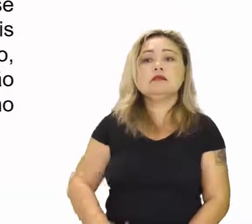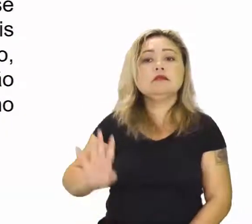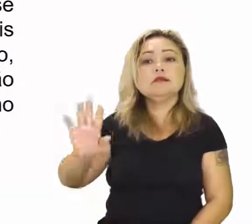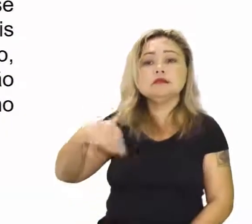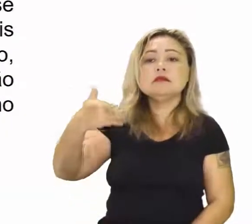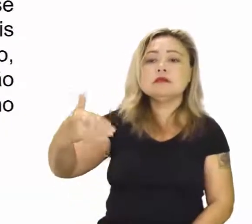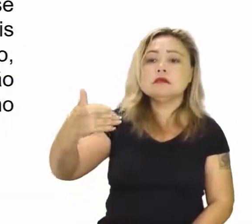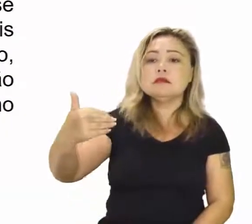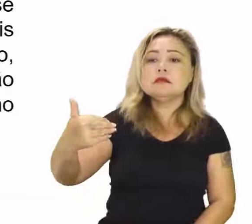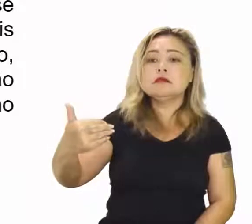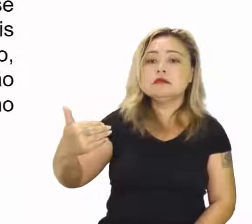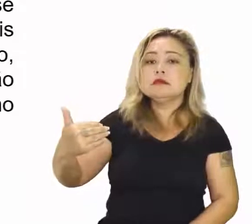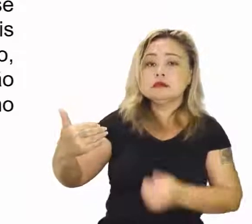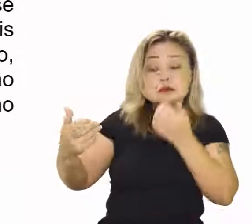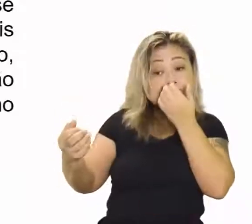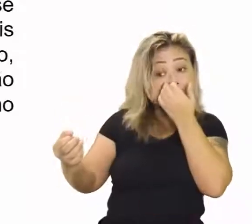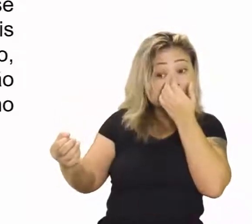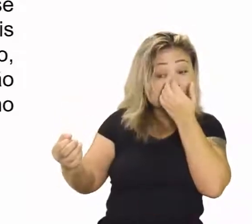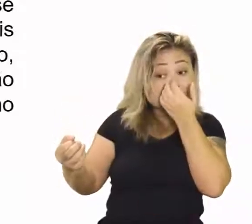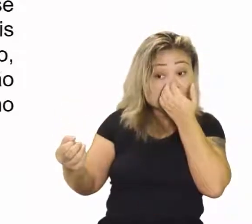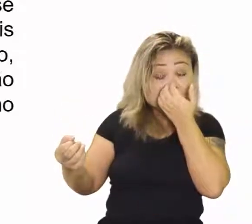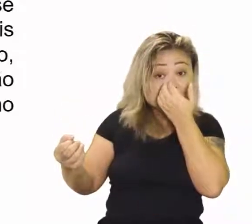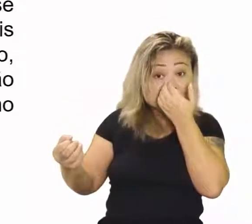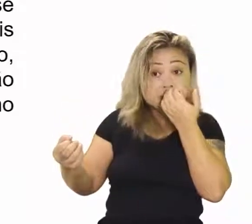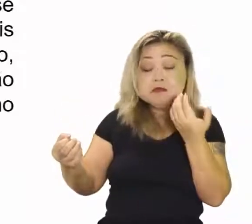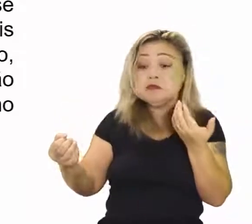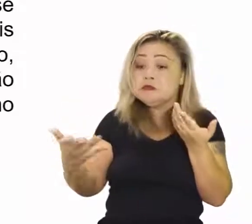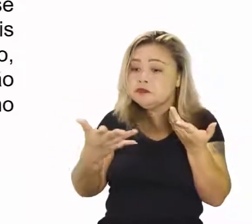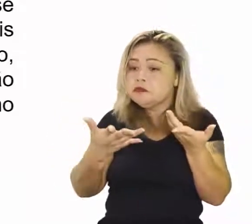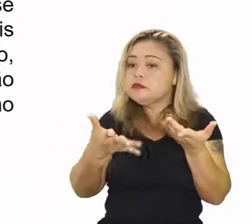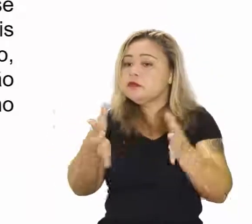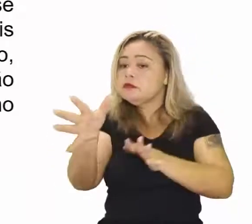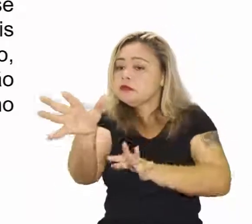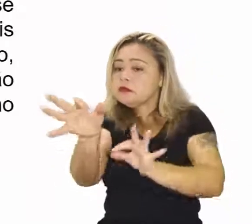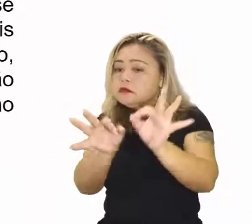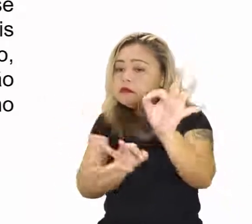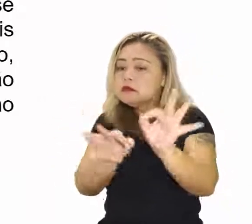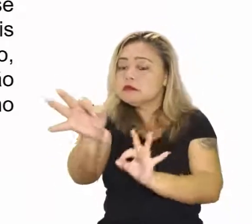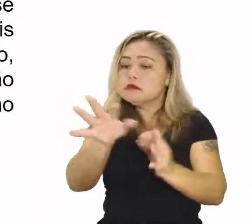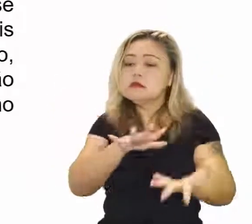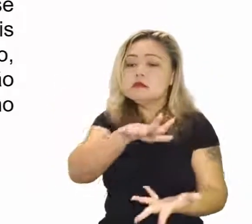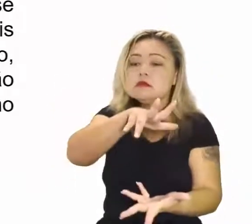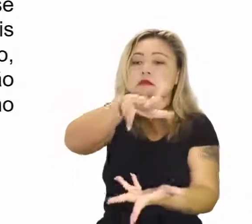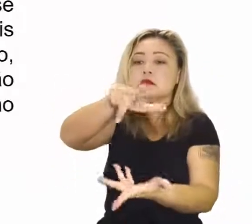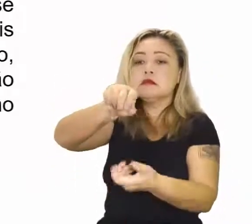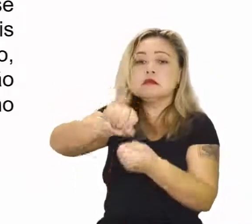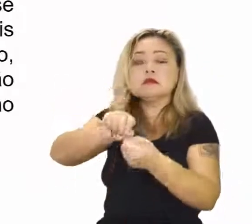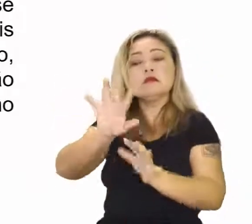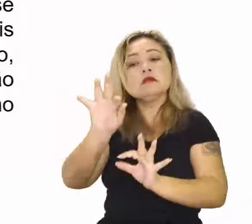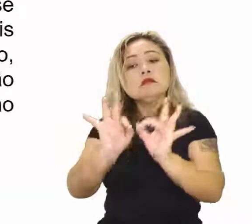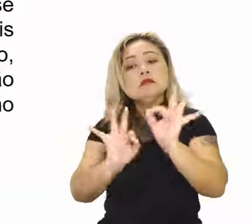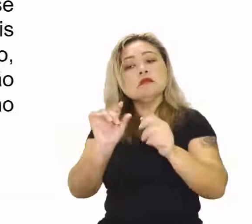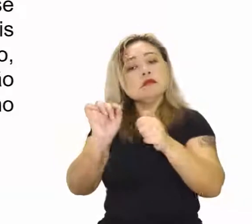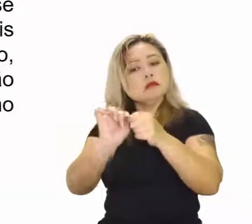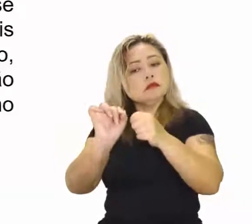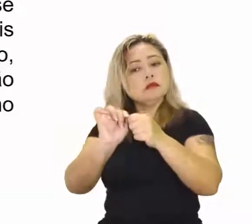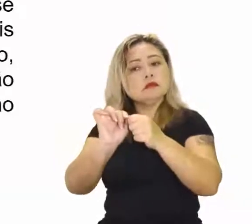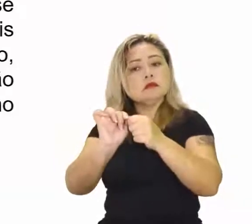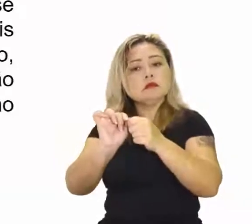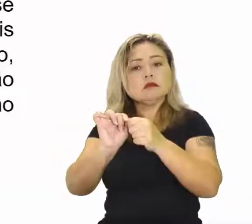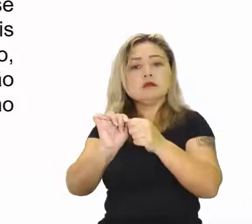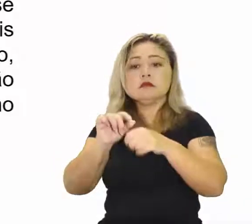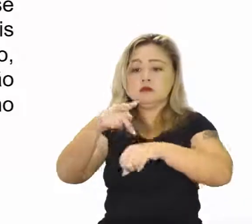Nos anos seguintes, uma nova ordem mundial começou a ser construída.